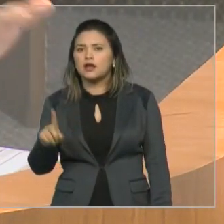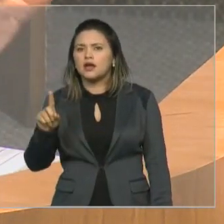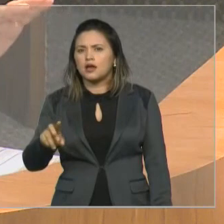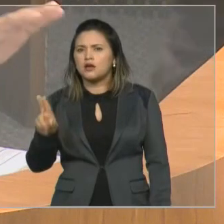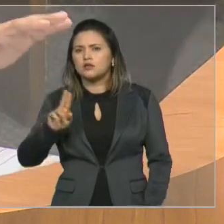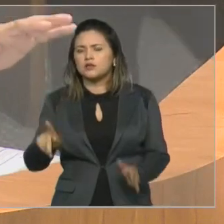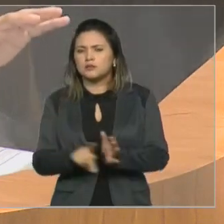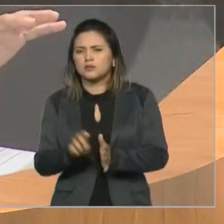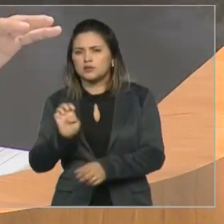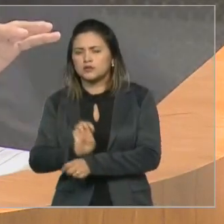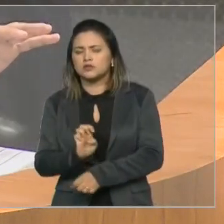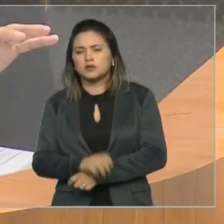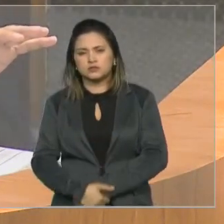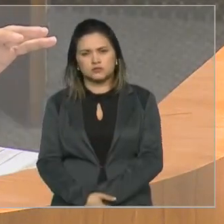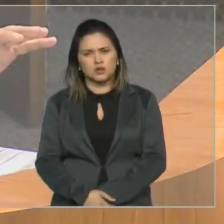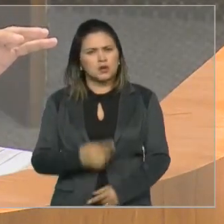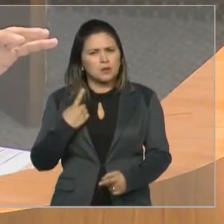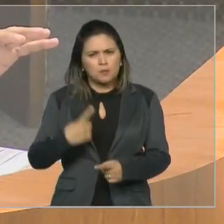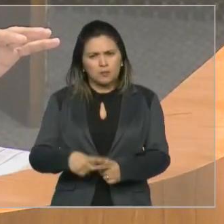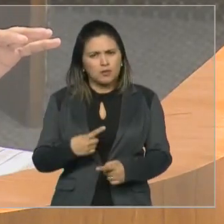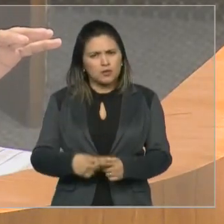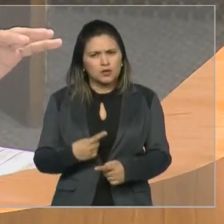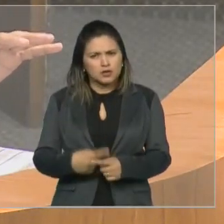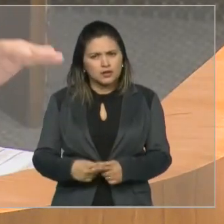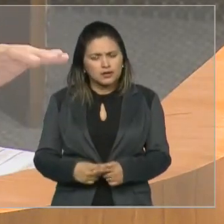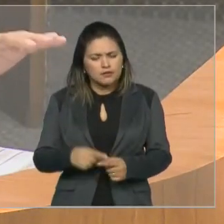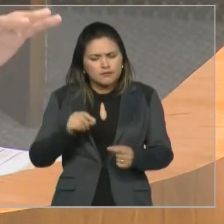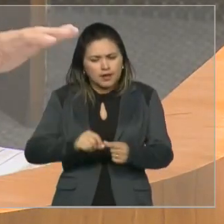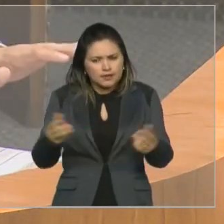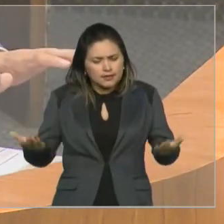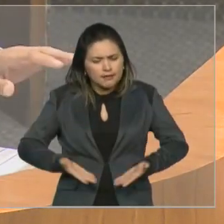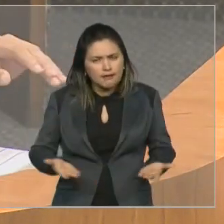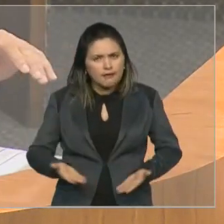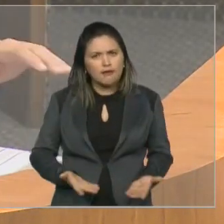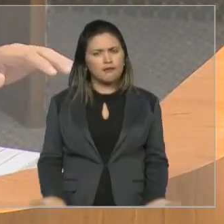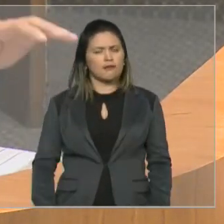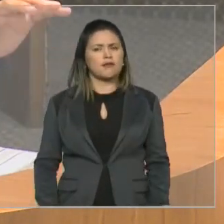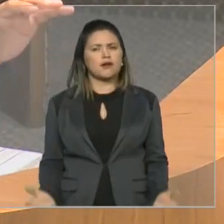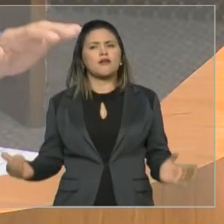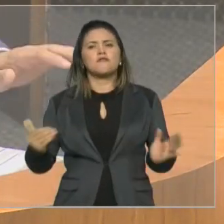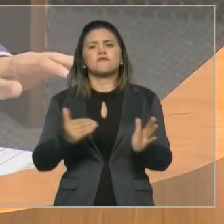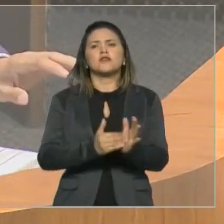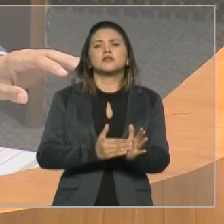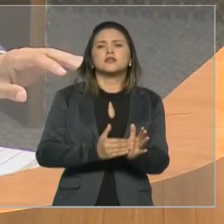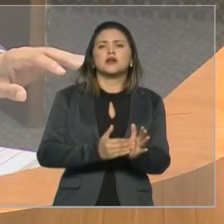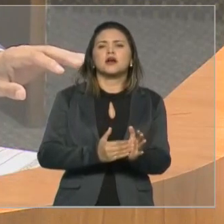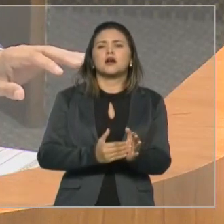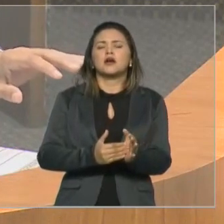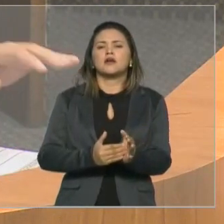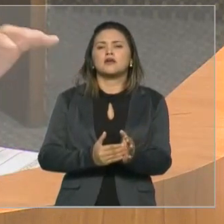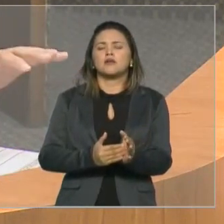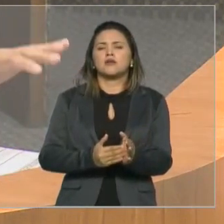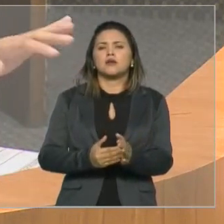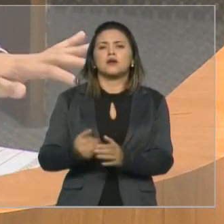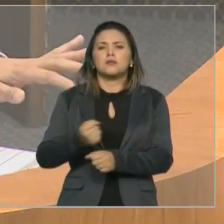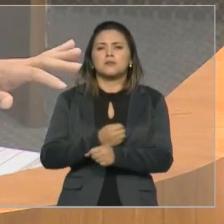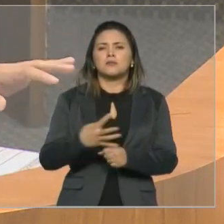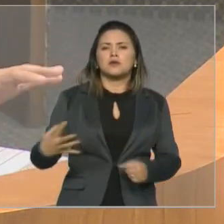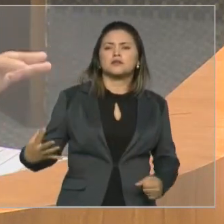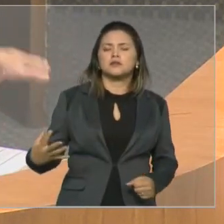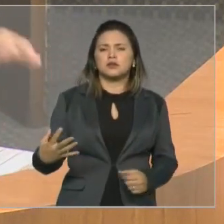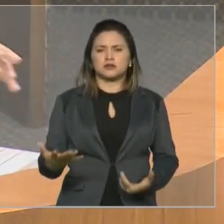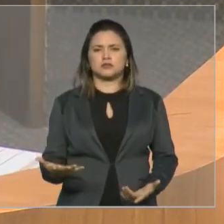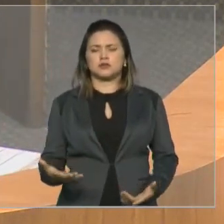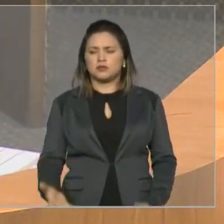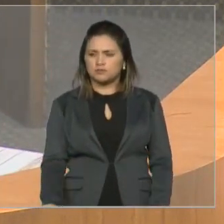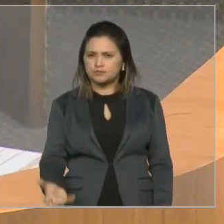Por que não fez isso antes? Porque ao final do 4º ano, já reeleito, vem fazer essa retirada do